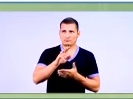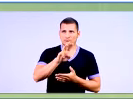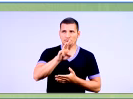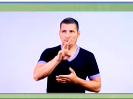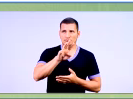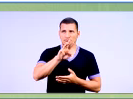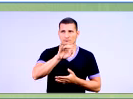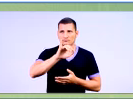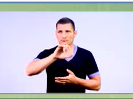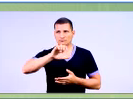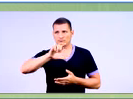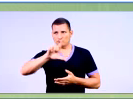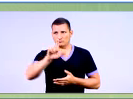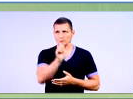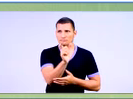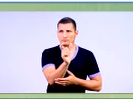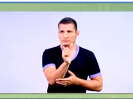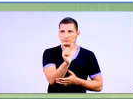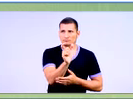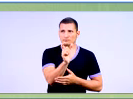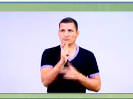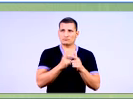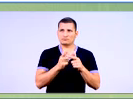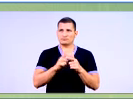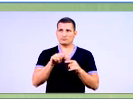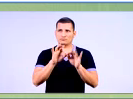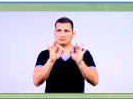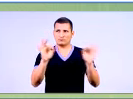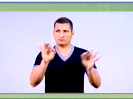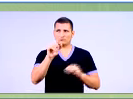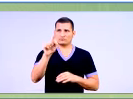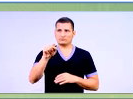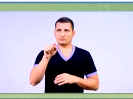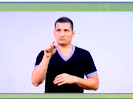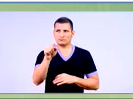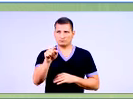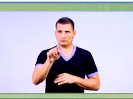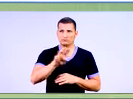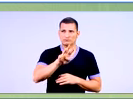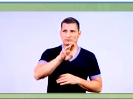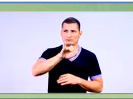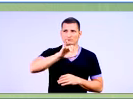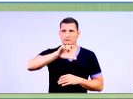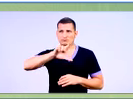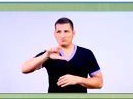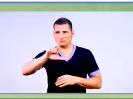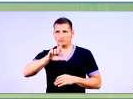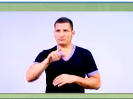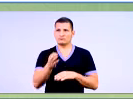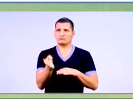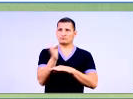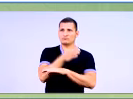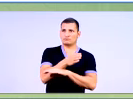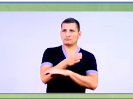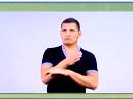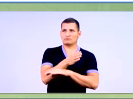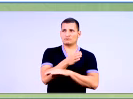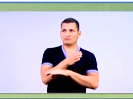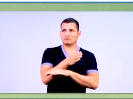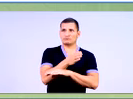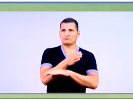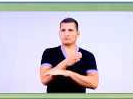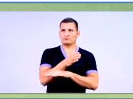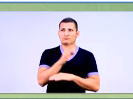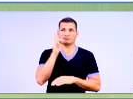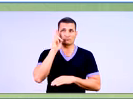Porque quando eu faço uma frase na interrogativa, o will, que é o auxiliar, vem para frente, tá? Só lembrando